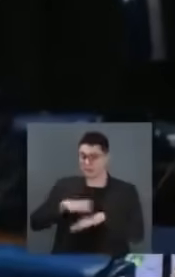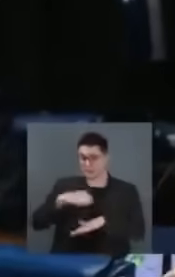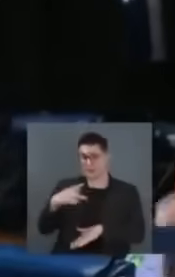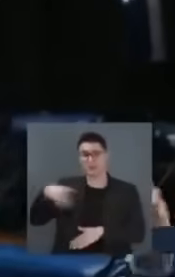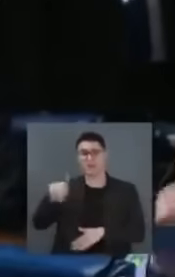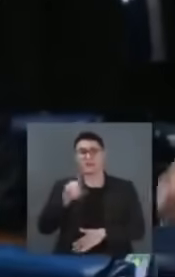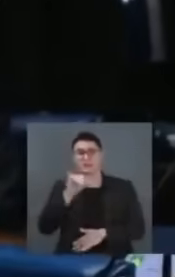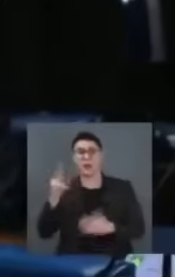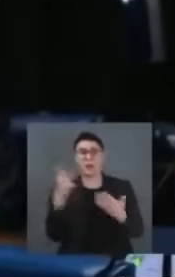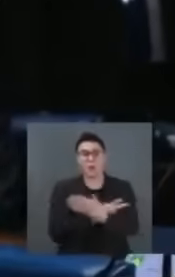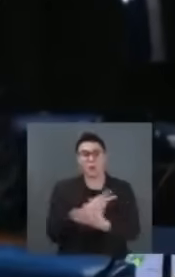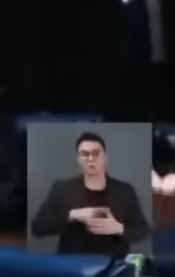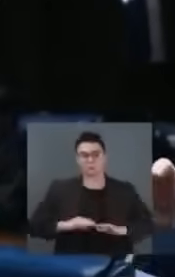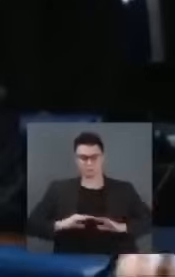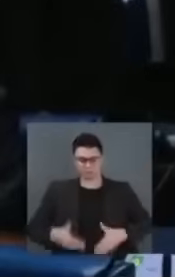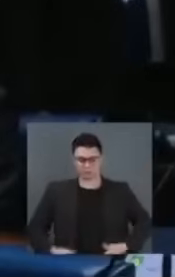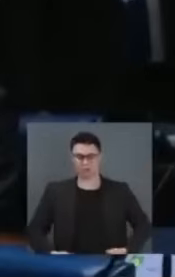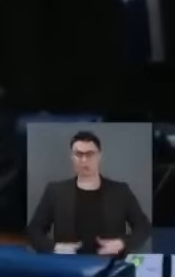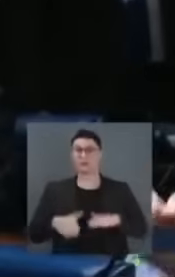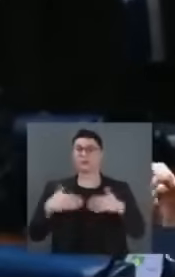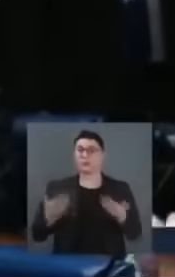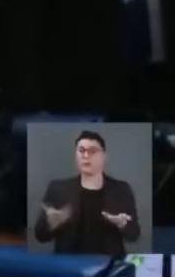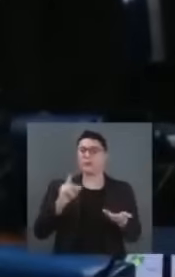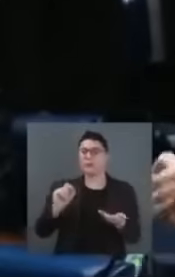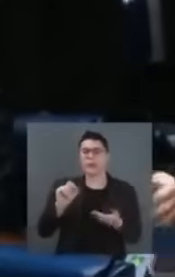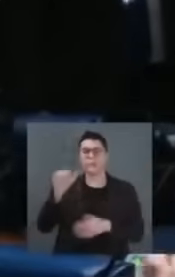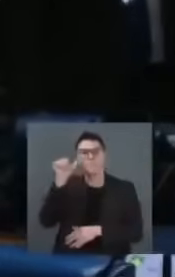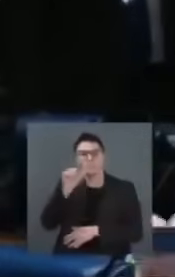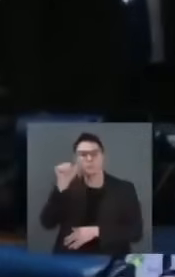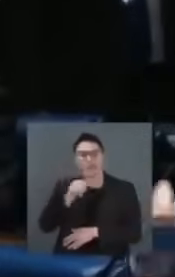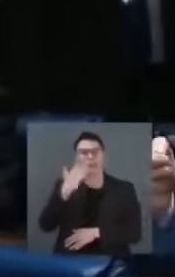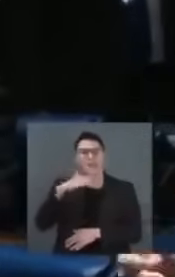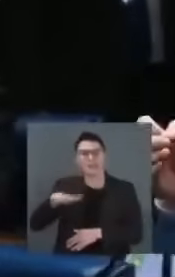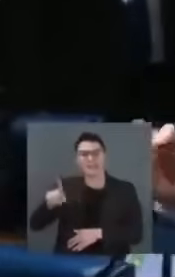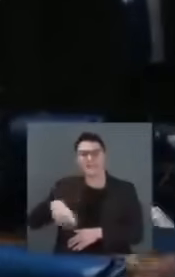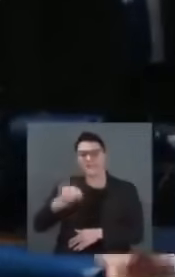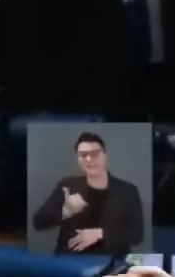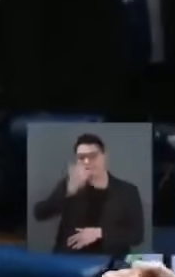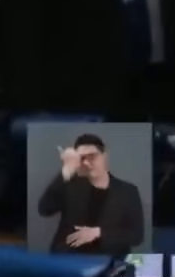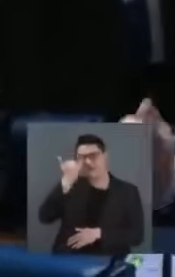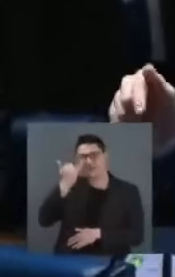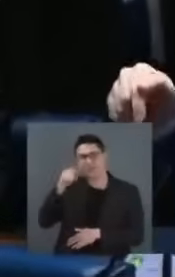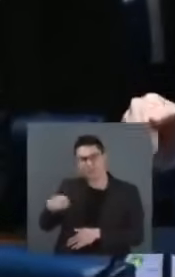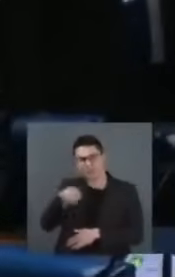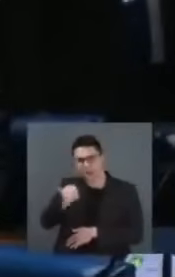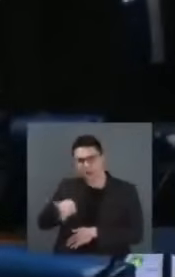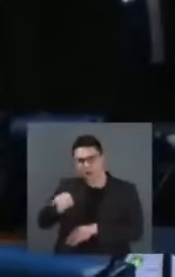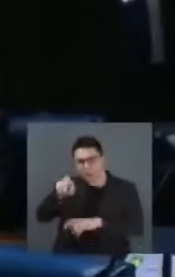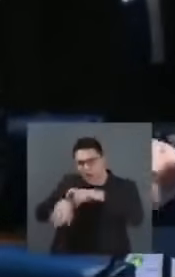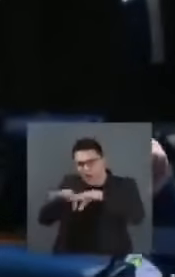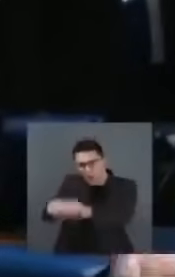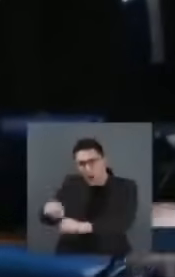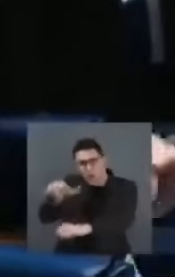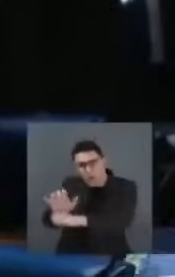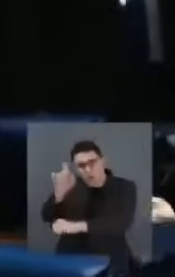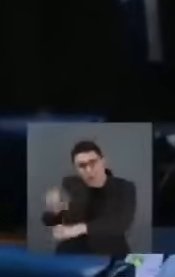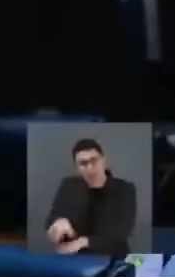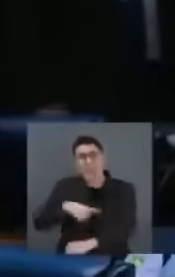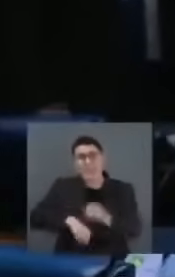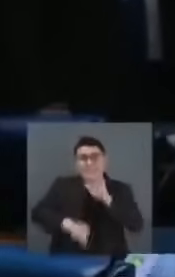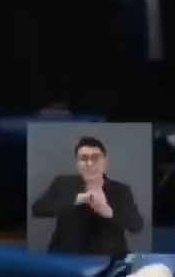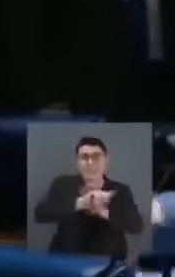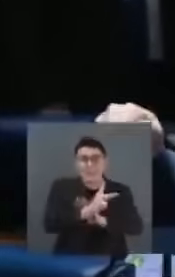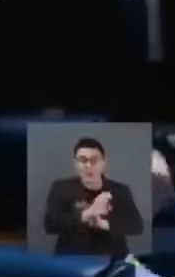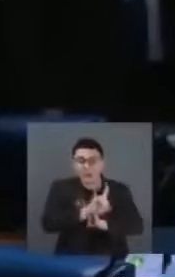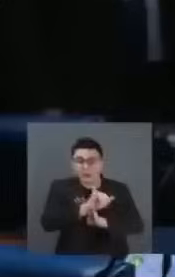da gravidez resultante de estupro. Minha gente, uma mulher, uma criança vítima de estupro, um crime hediondo, essa criança de 10